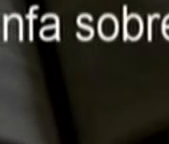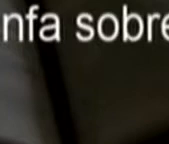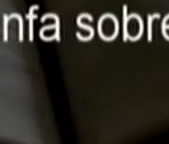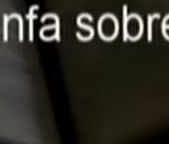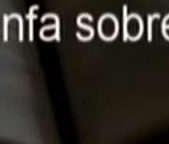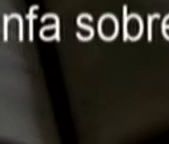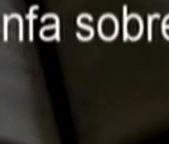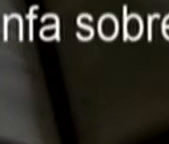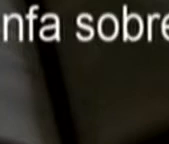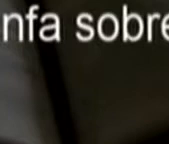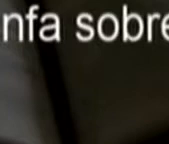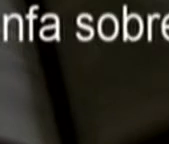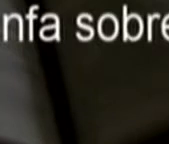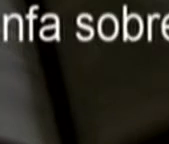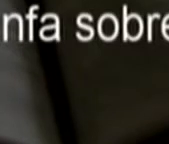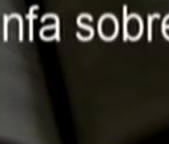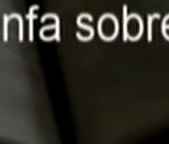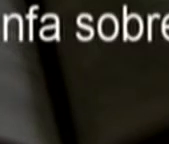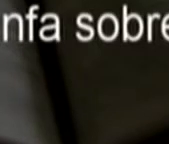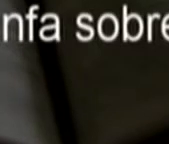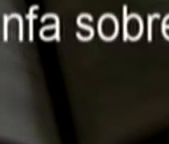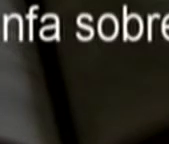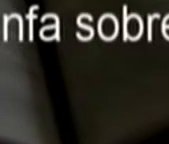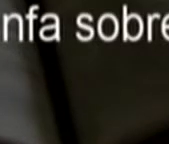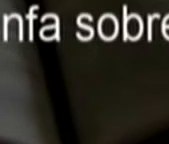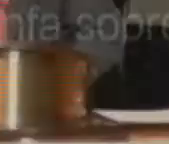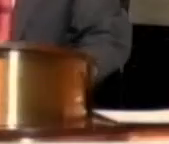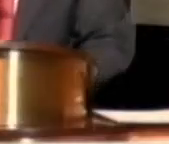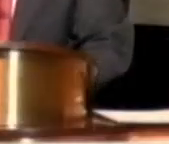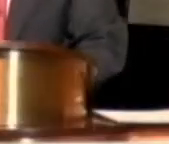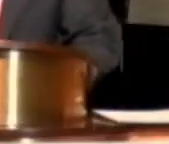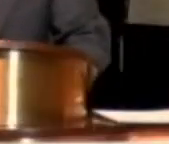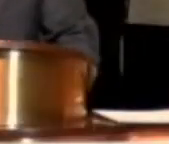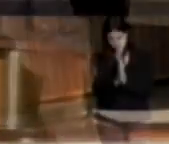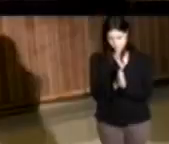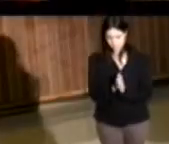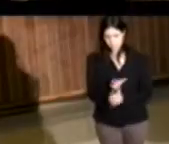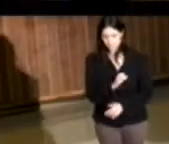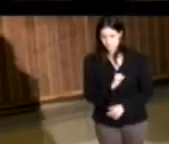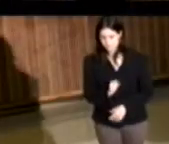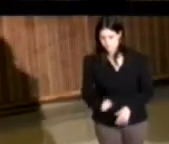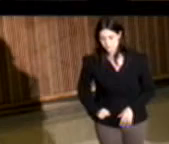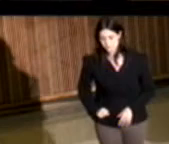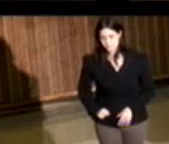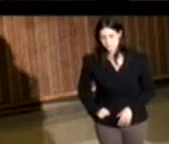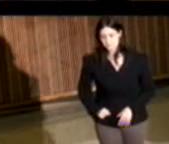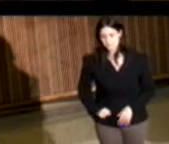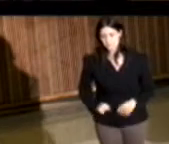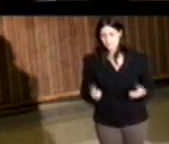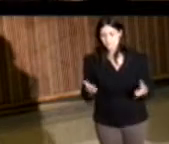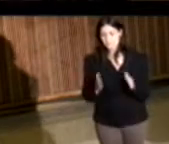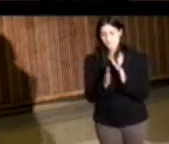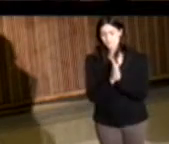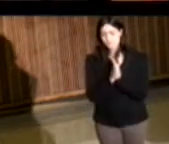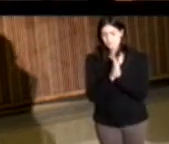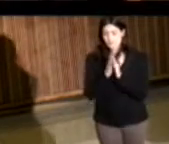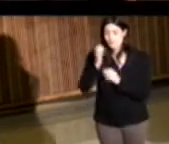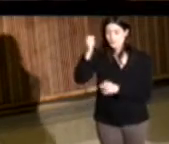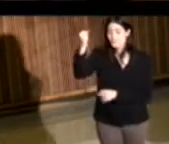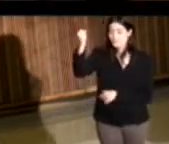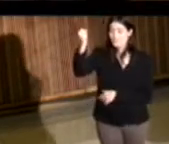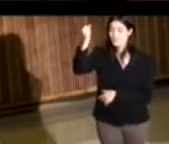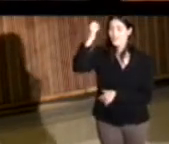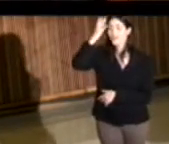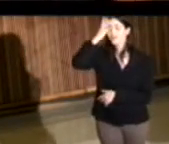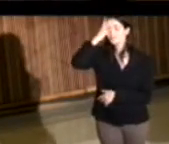triunfa sobre o juízo. Querido Senhor, dá-nos graça, e nessa festa